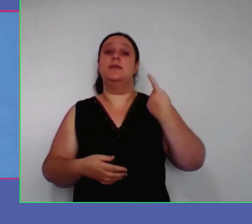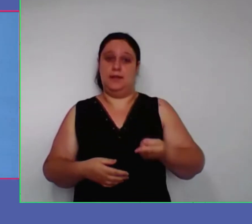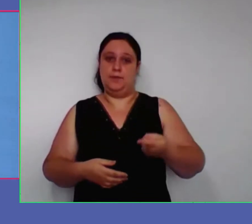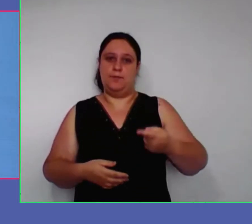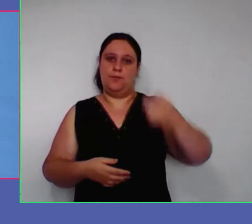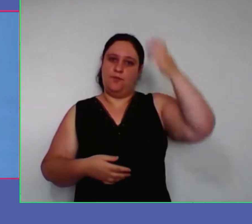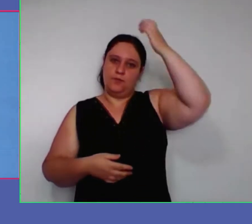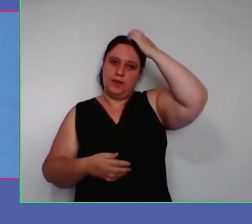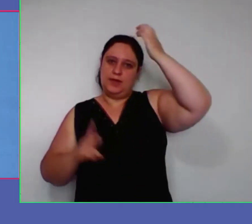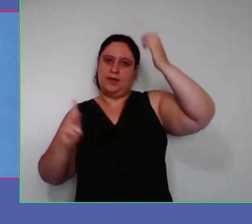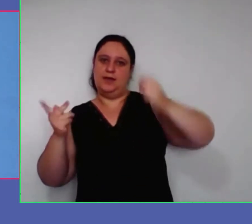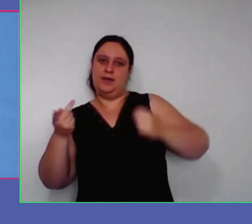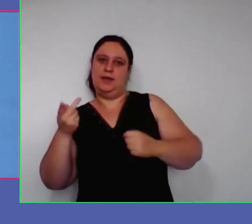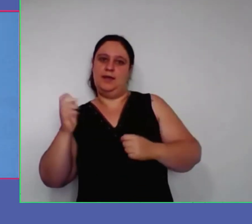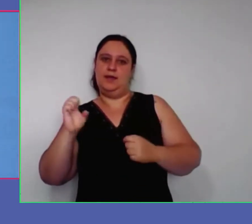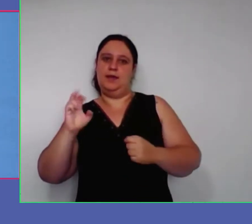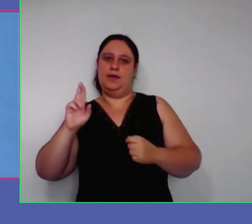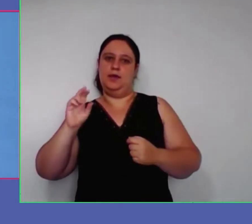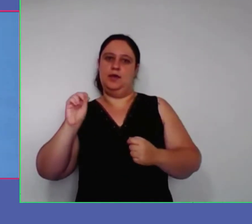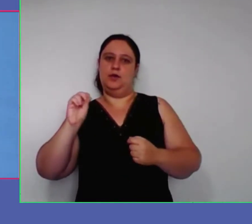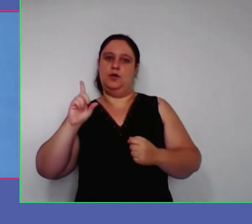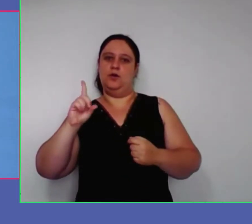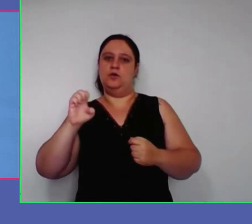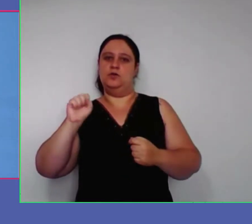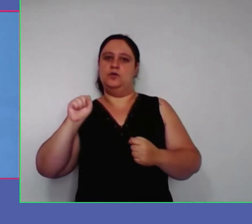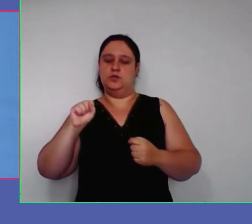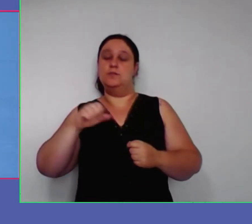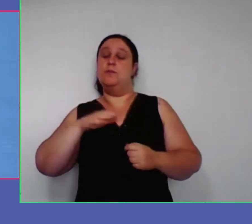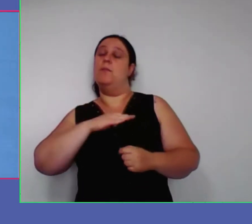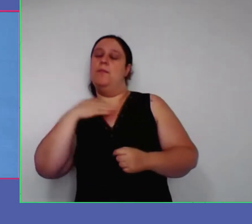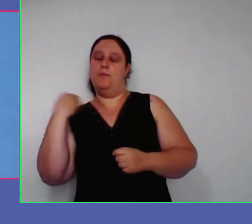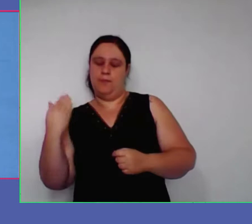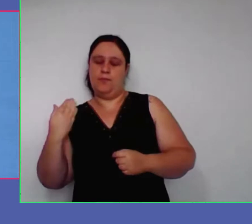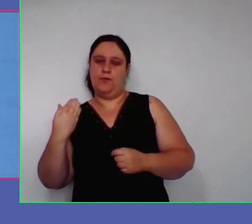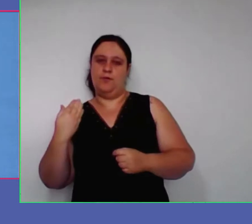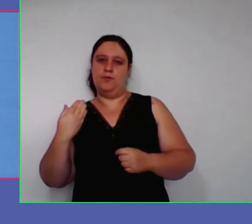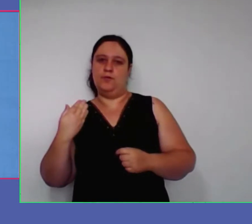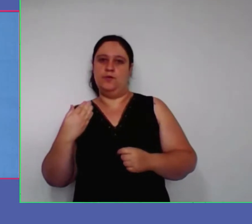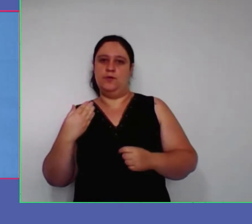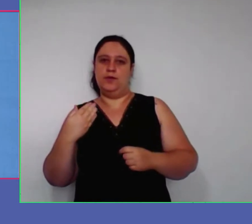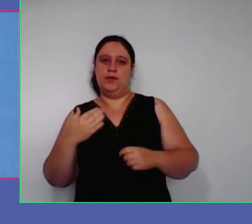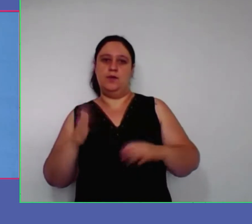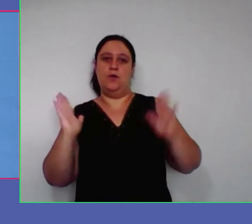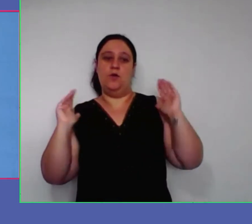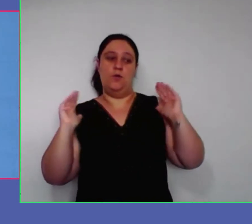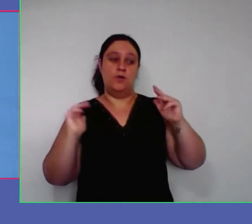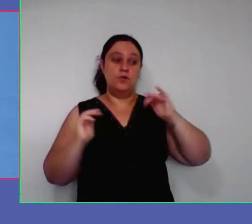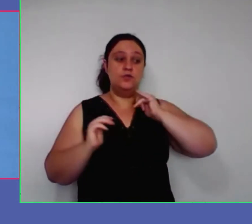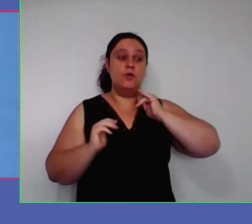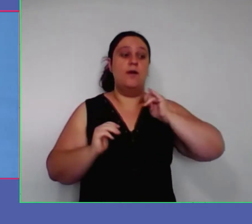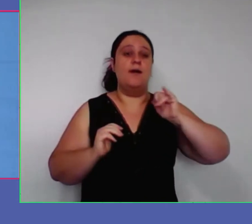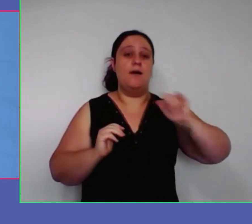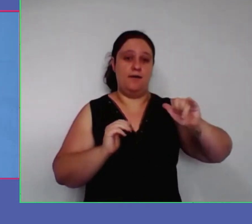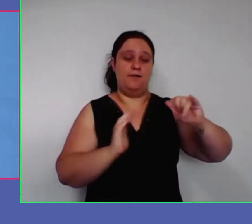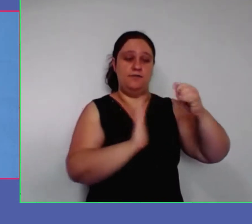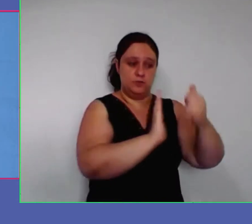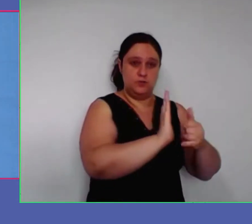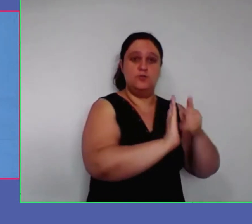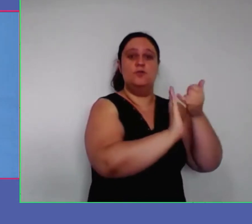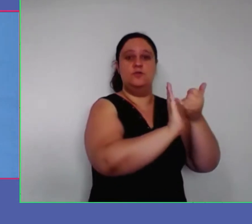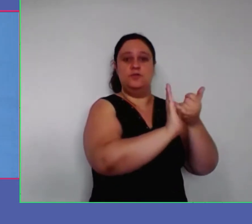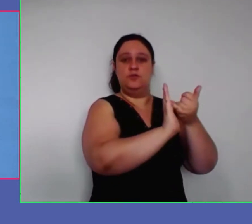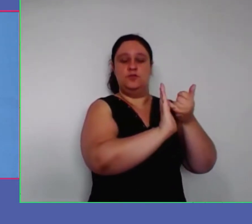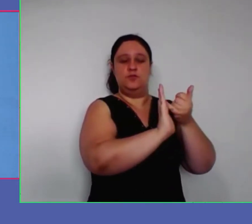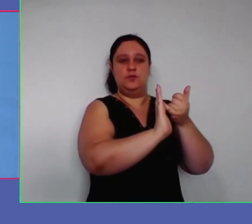versículo 19... tendo Herodes morrido, eis que um anjo do Senhor apareceu em sonho a José no Egito e